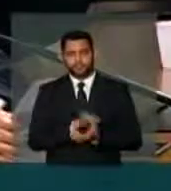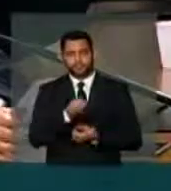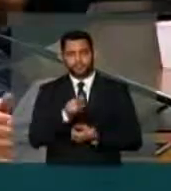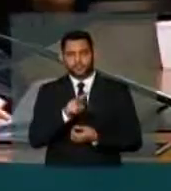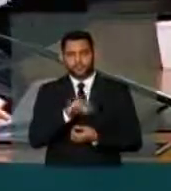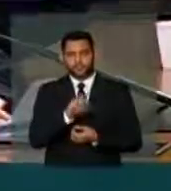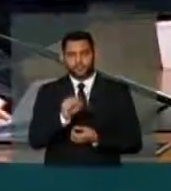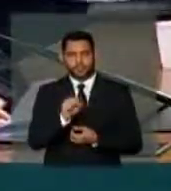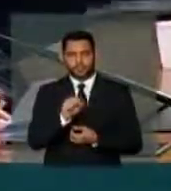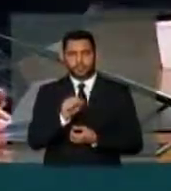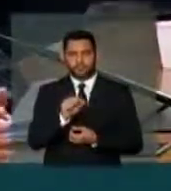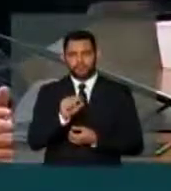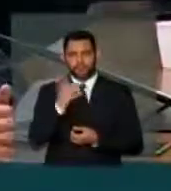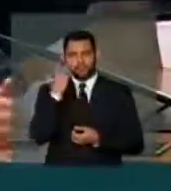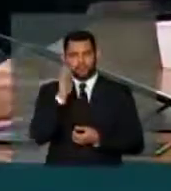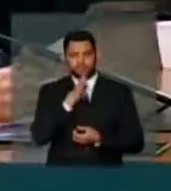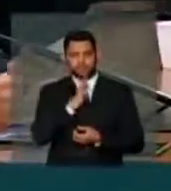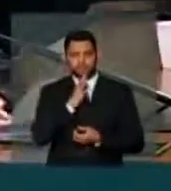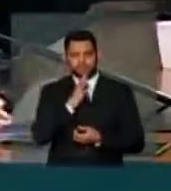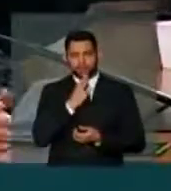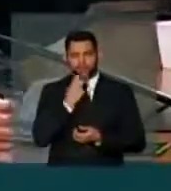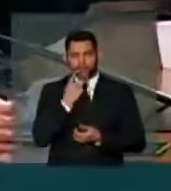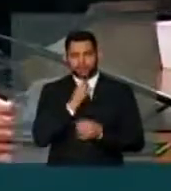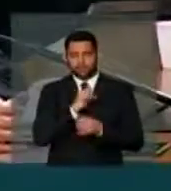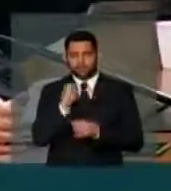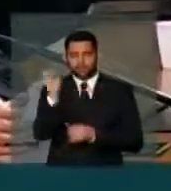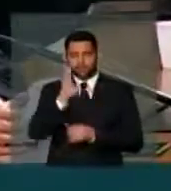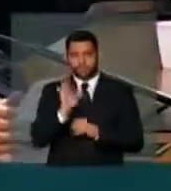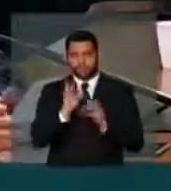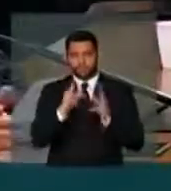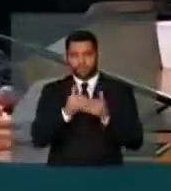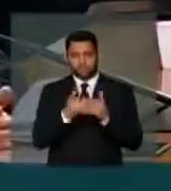Joinville, para quem não conhece, que nós estamos falando para o Brasil,